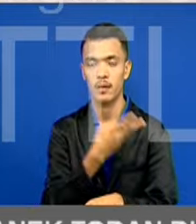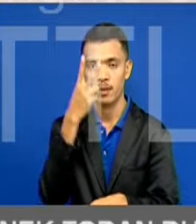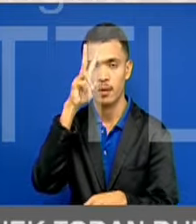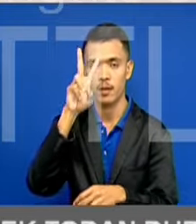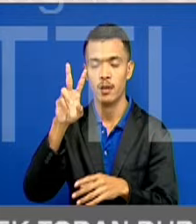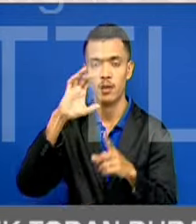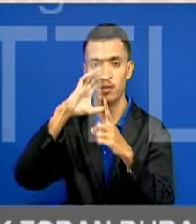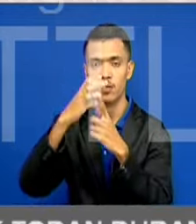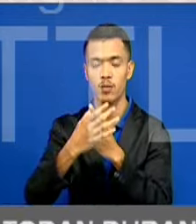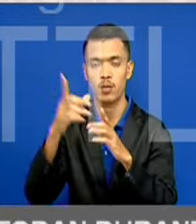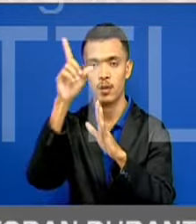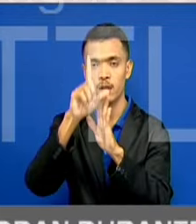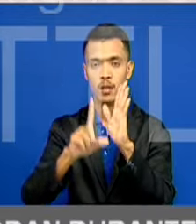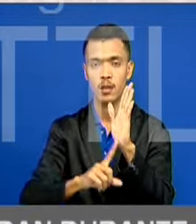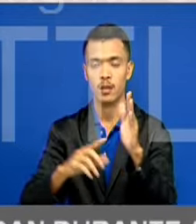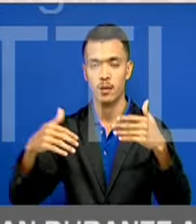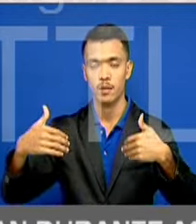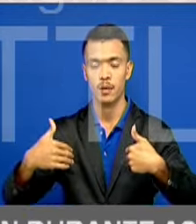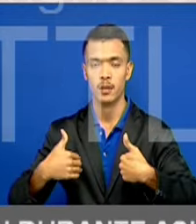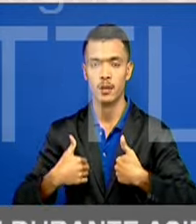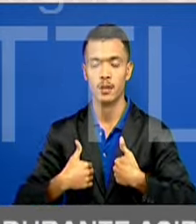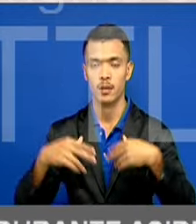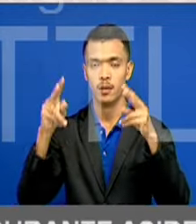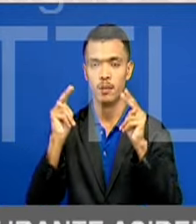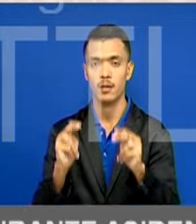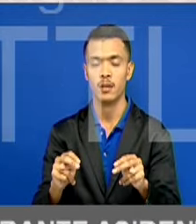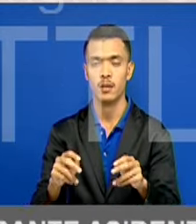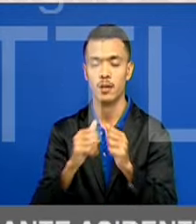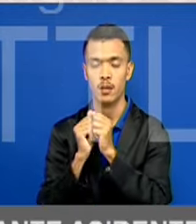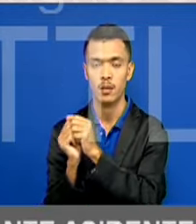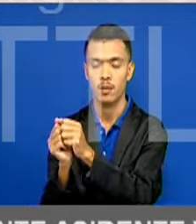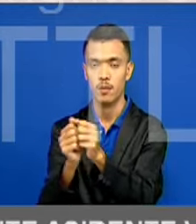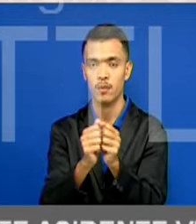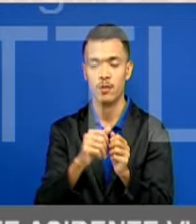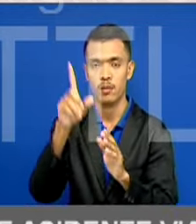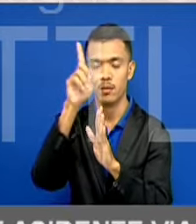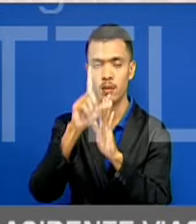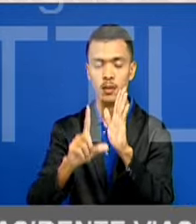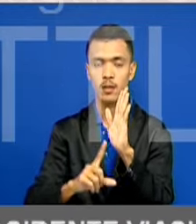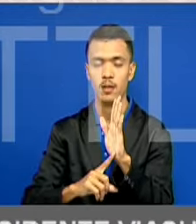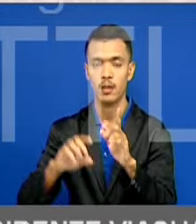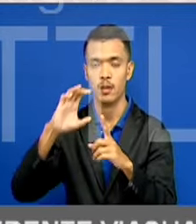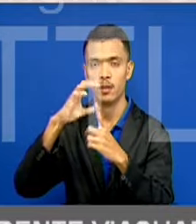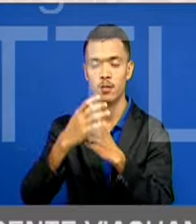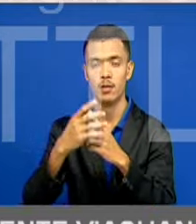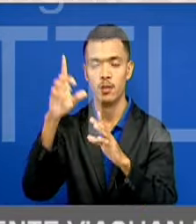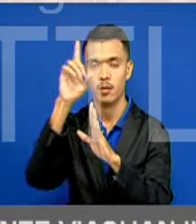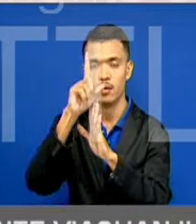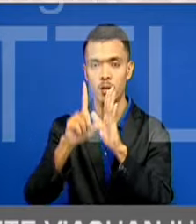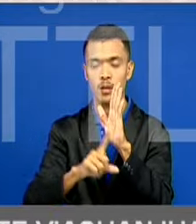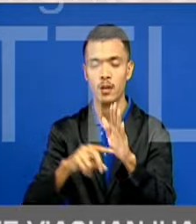tenía ley ser nebe más vigor, nebe persigue y a combinación entre ley cultura o ley formal ser nebe